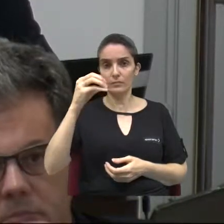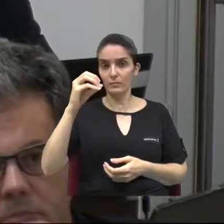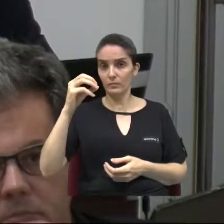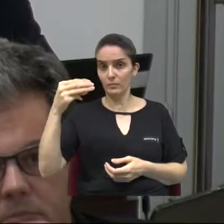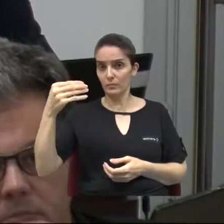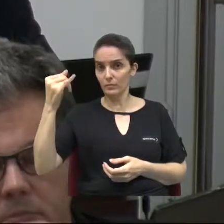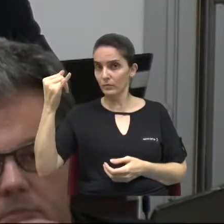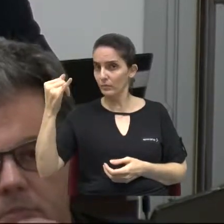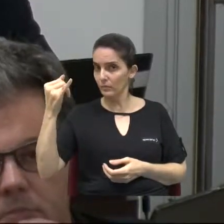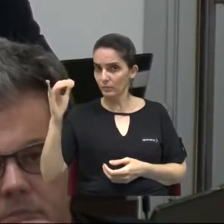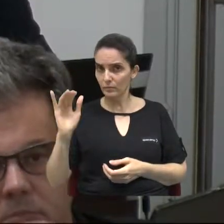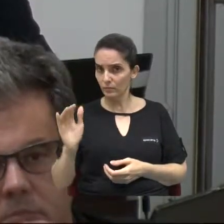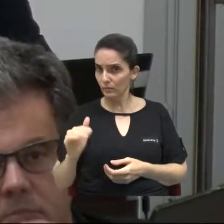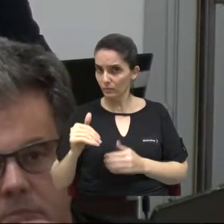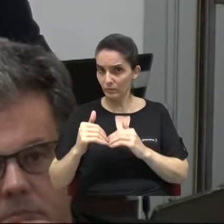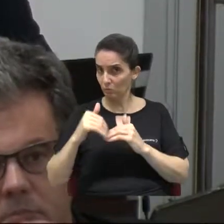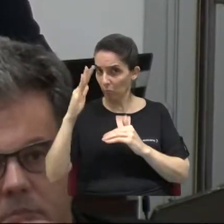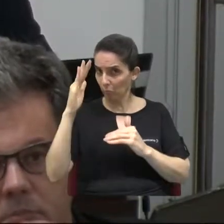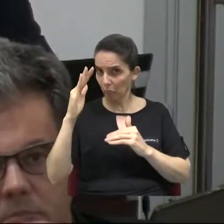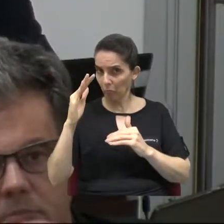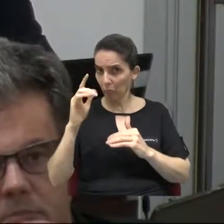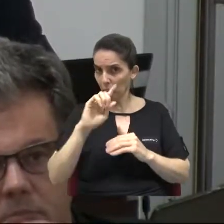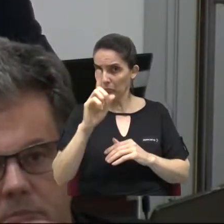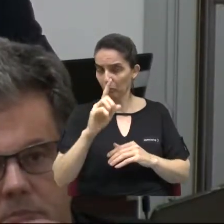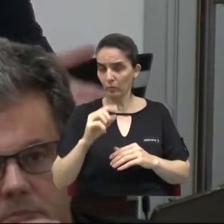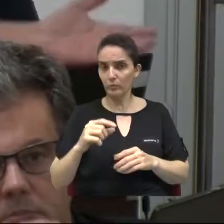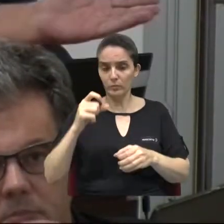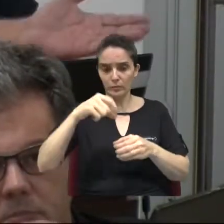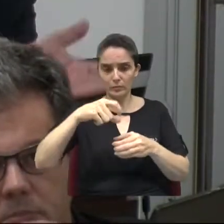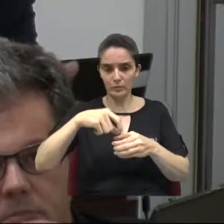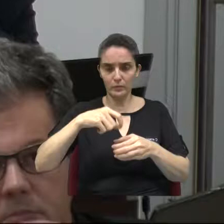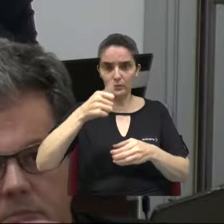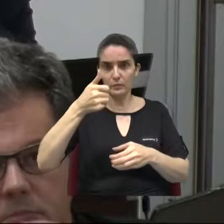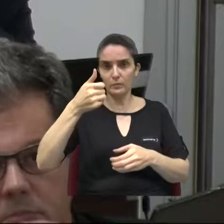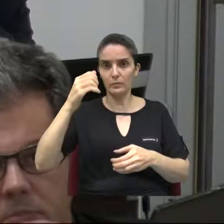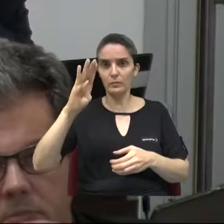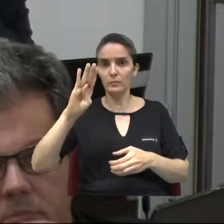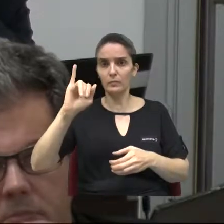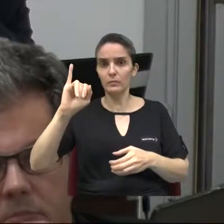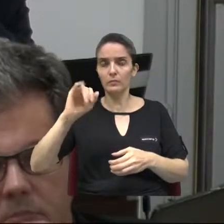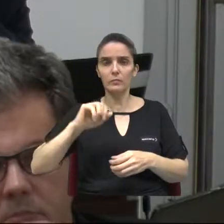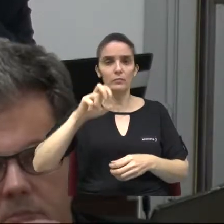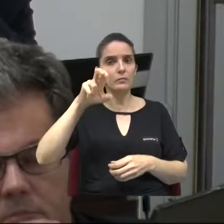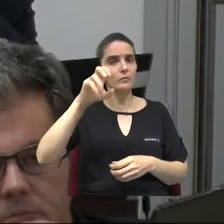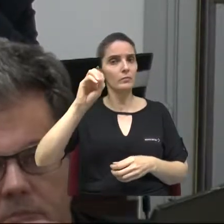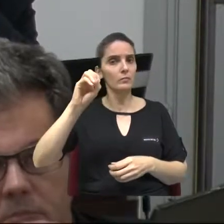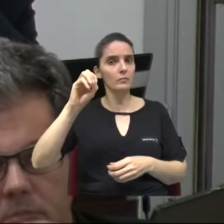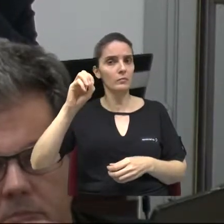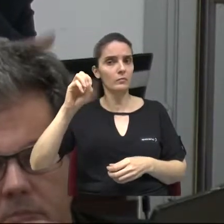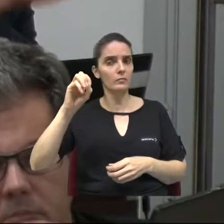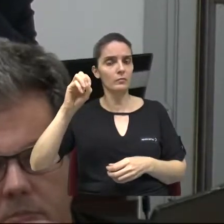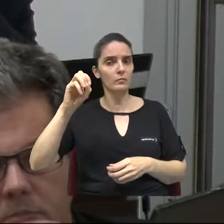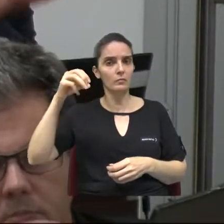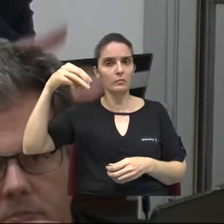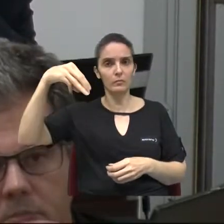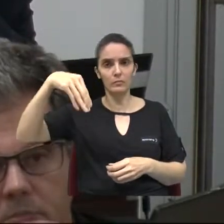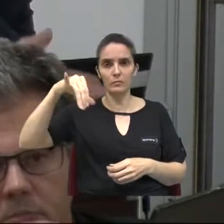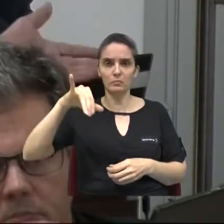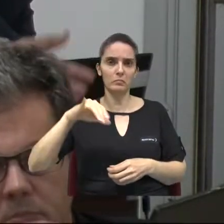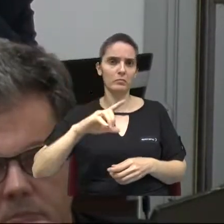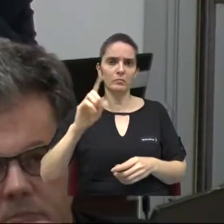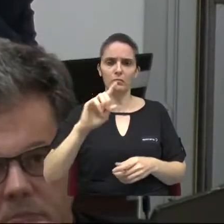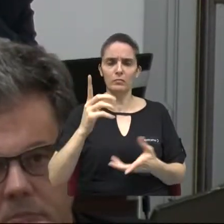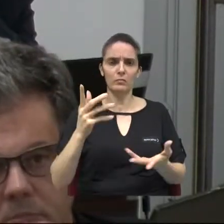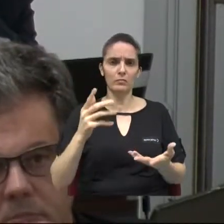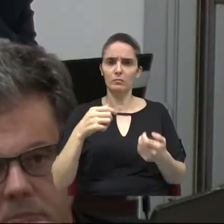muito, de uma renda de 1 bilhão, 50 milhões não é muito do que arrecada o município para fazer o município, não